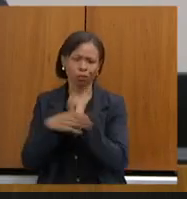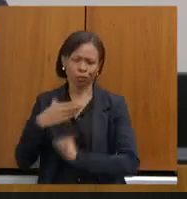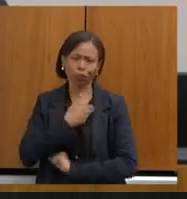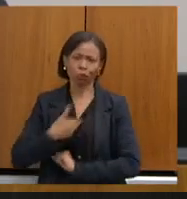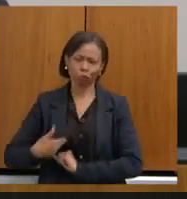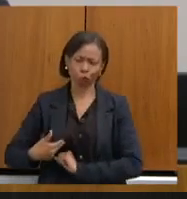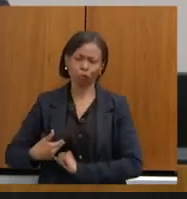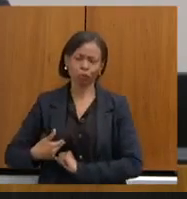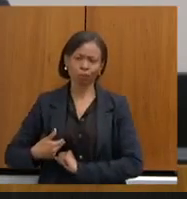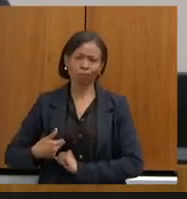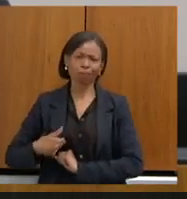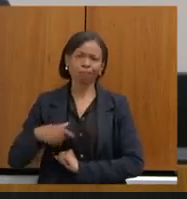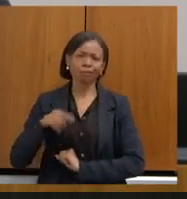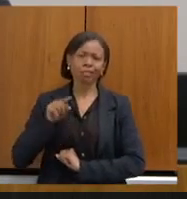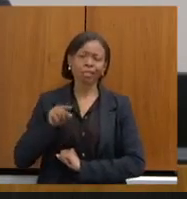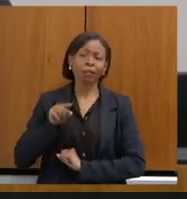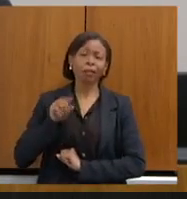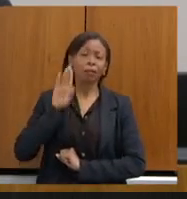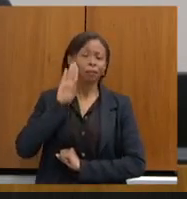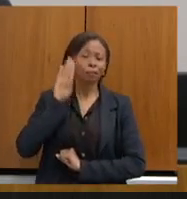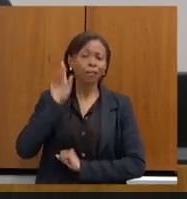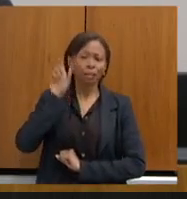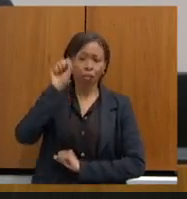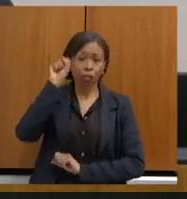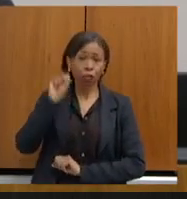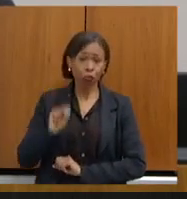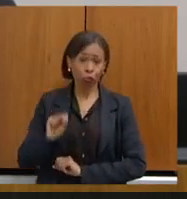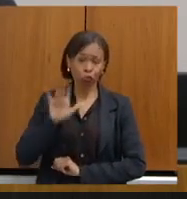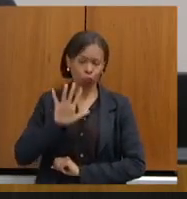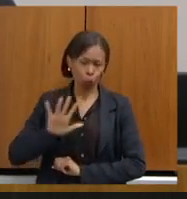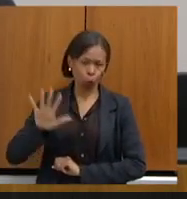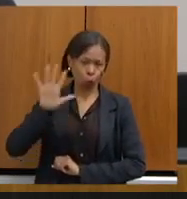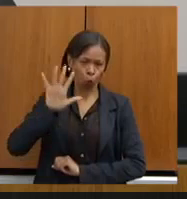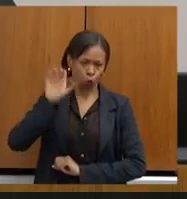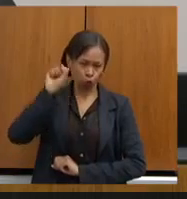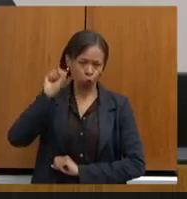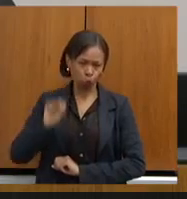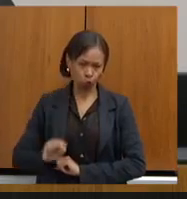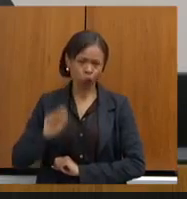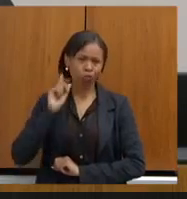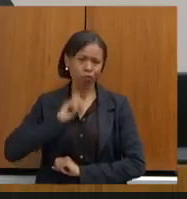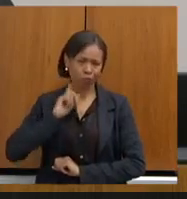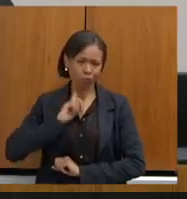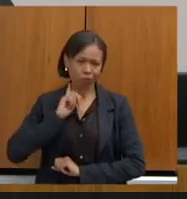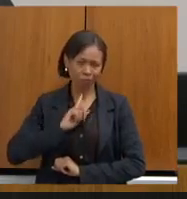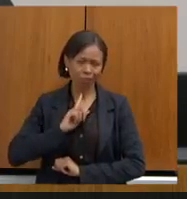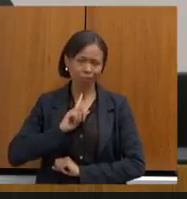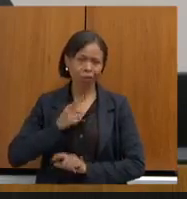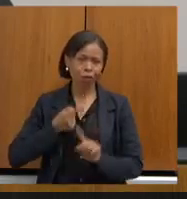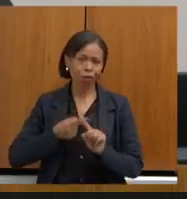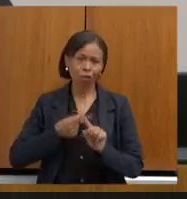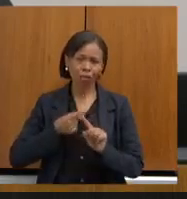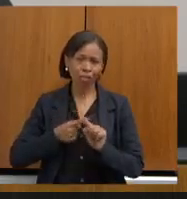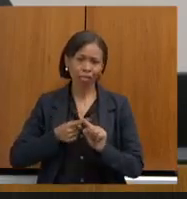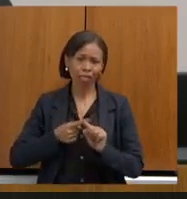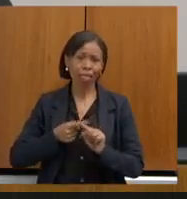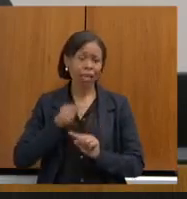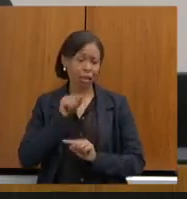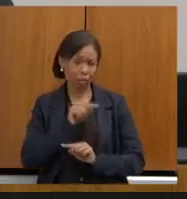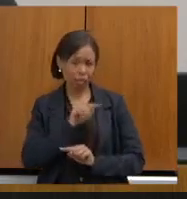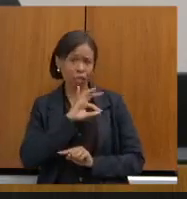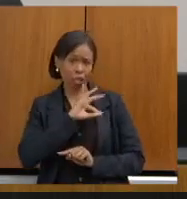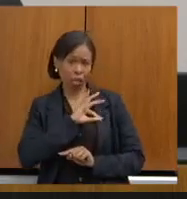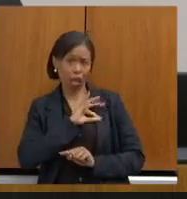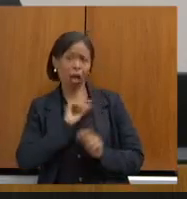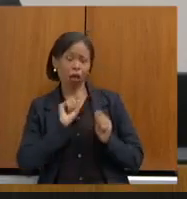da mais ali na sua querida região sul do estado é nós não podemos deixar uma ação como essa passar